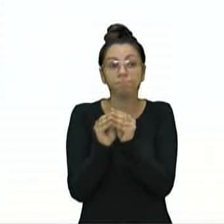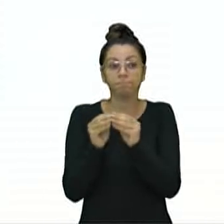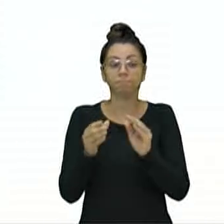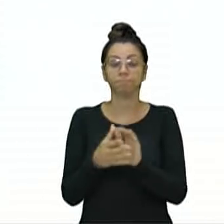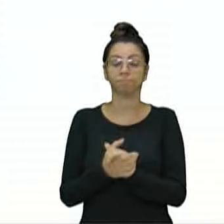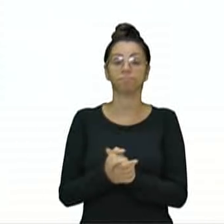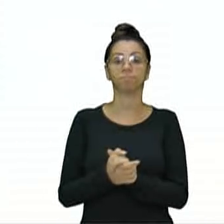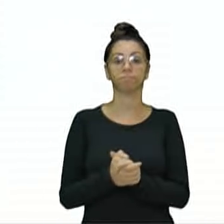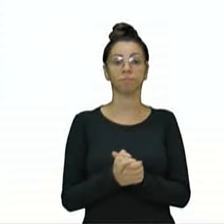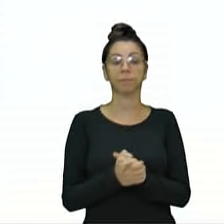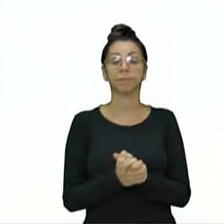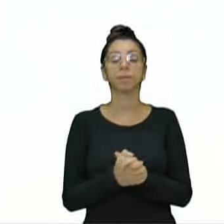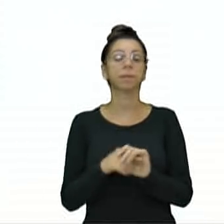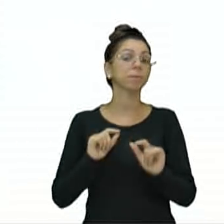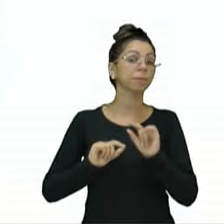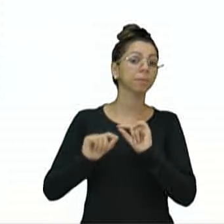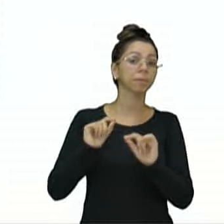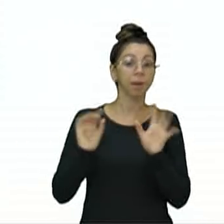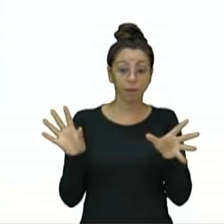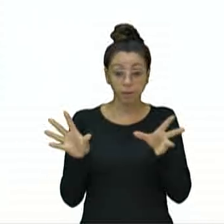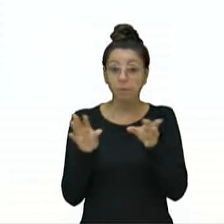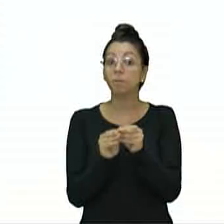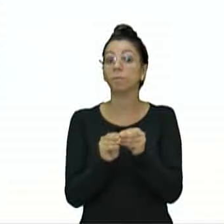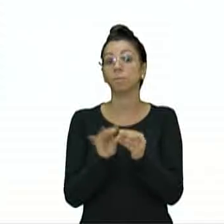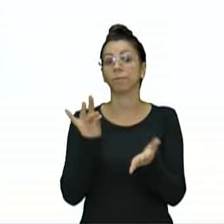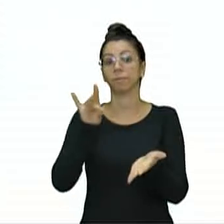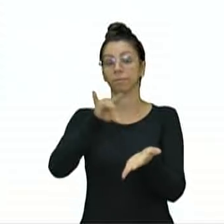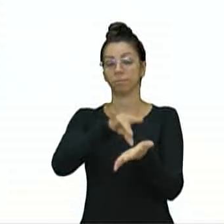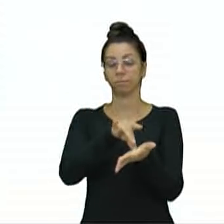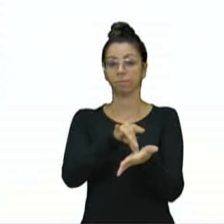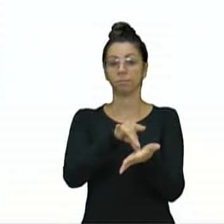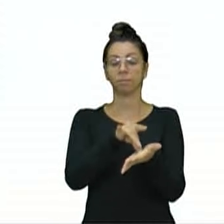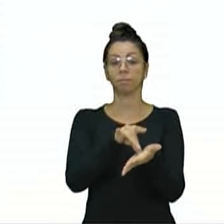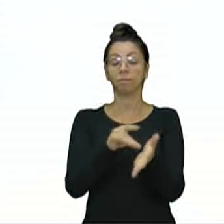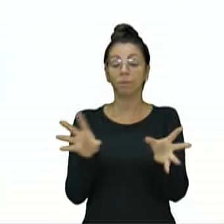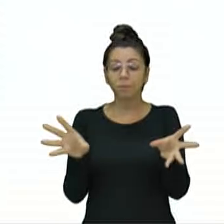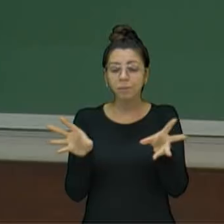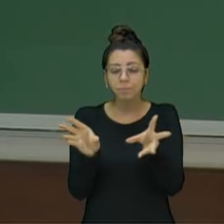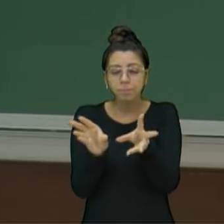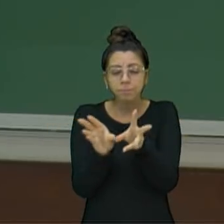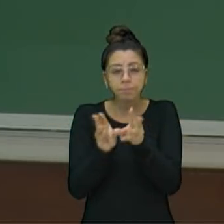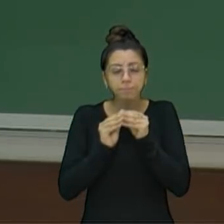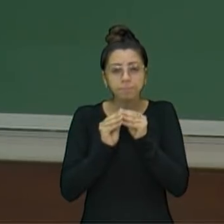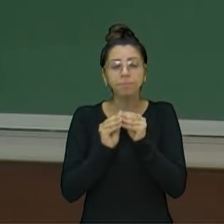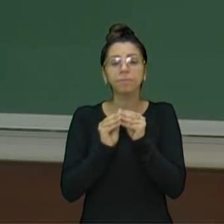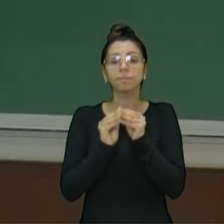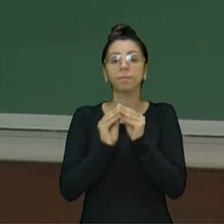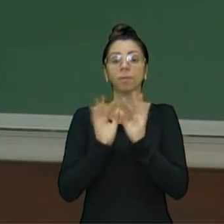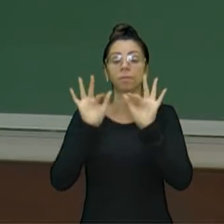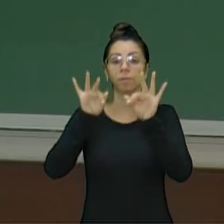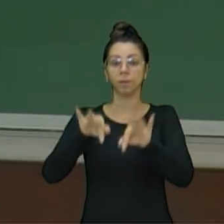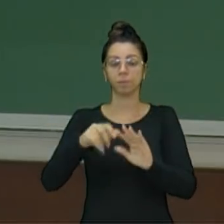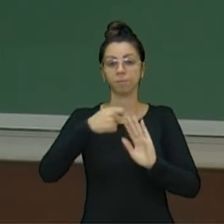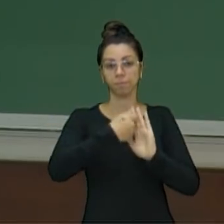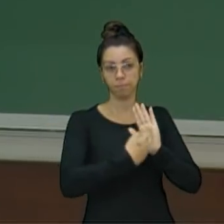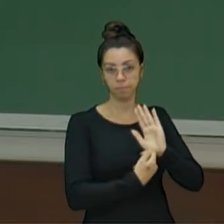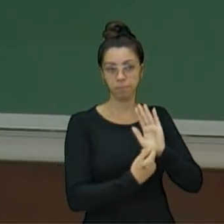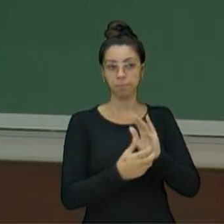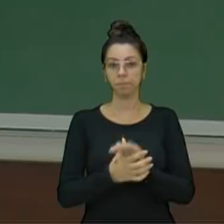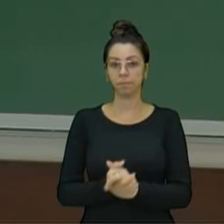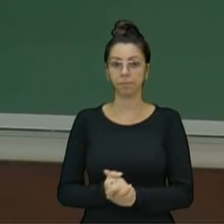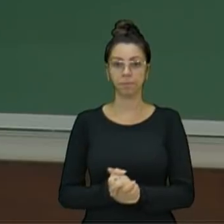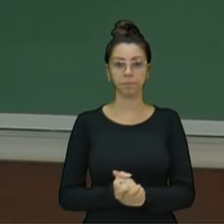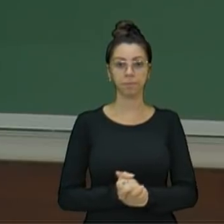uma linking word que dá a ideia de resumo. A gente usa ela para sintetizar a ideia no final do texto.